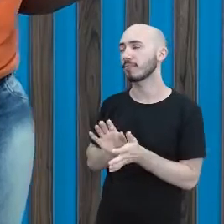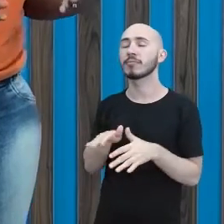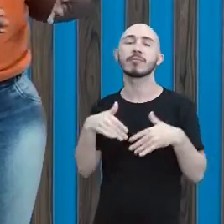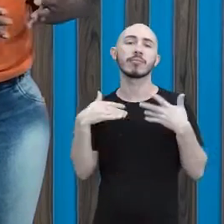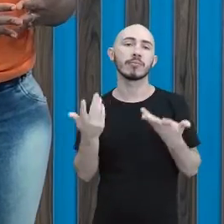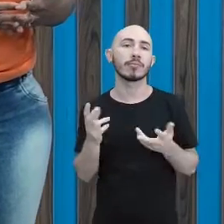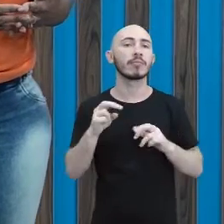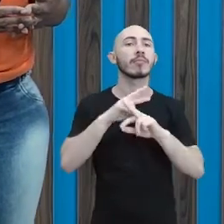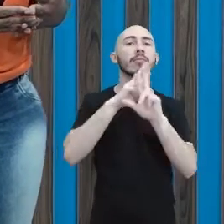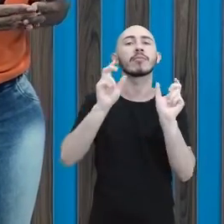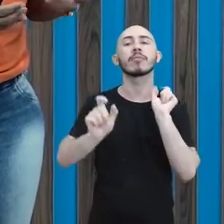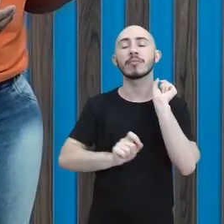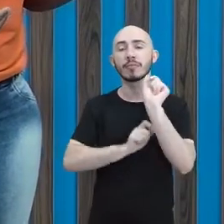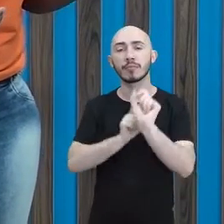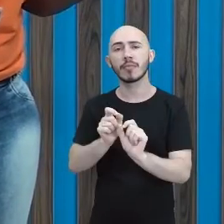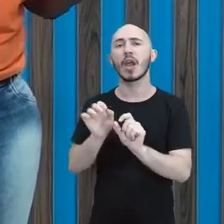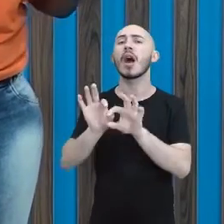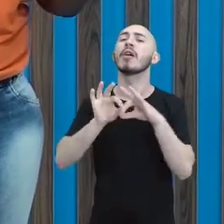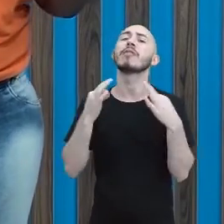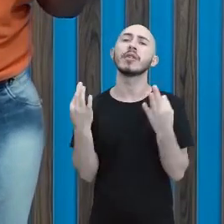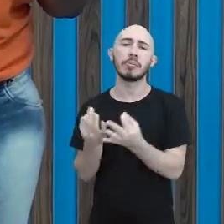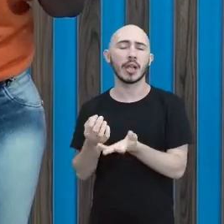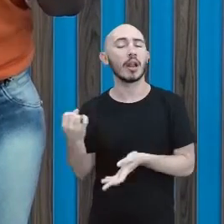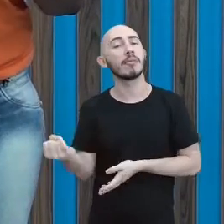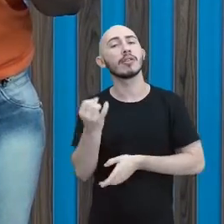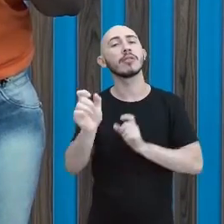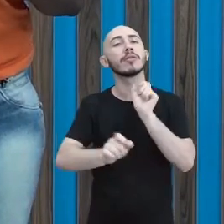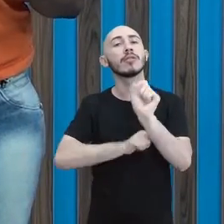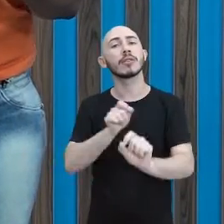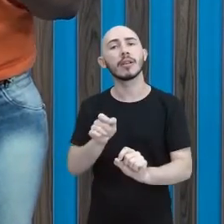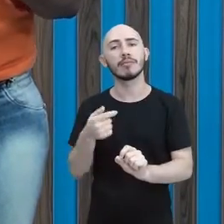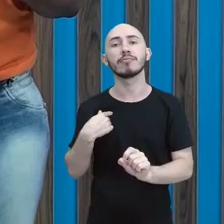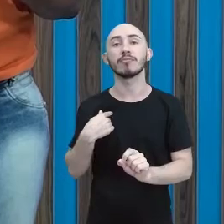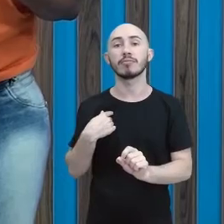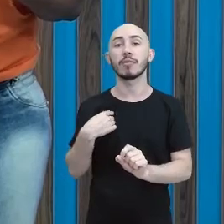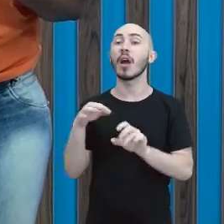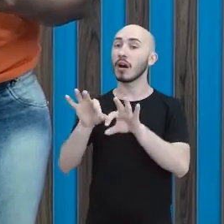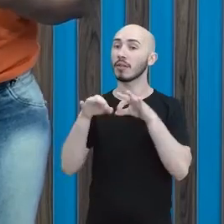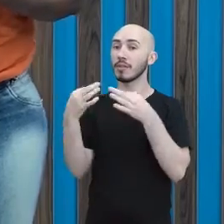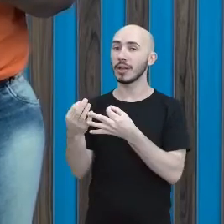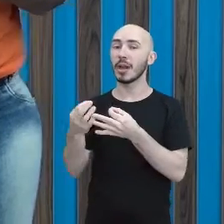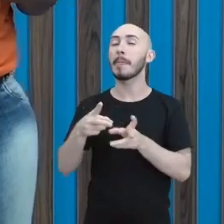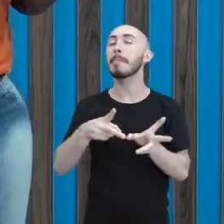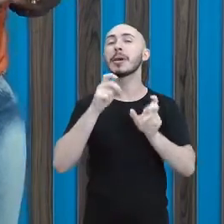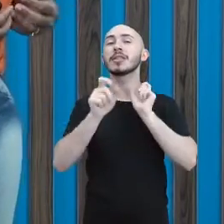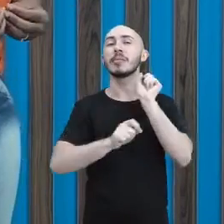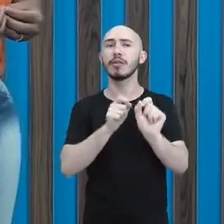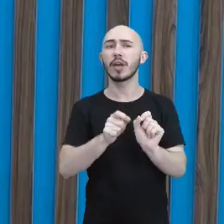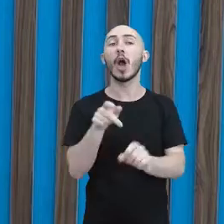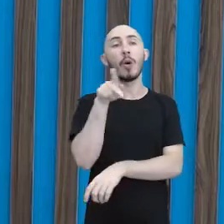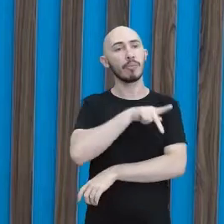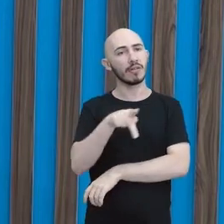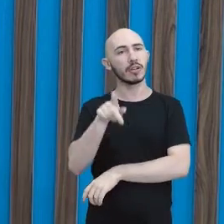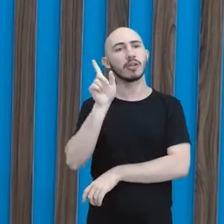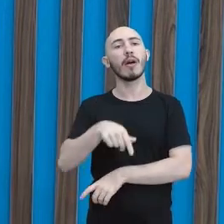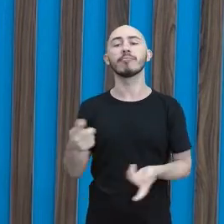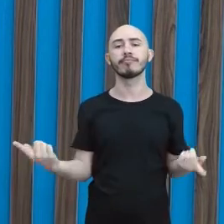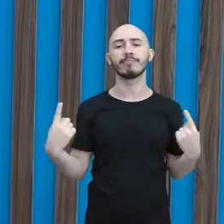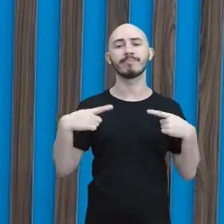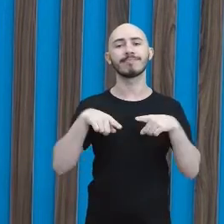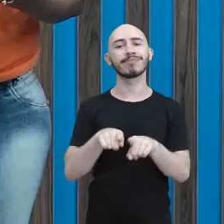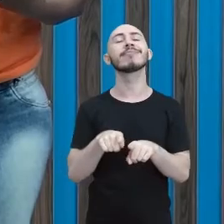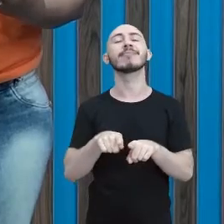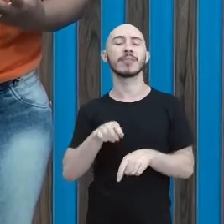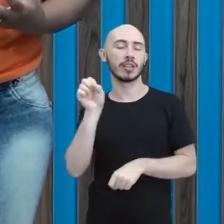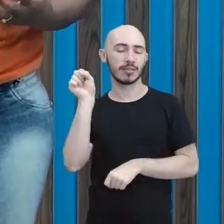em relação à família, é importante que eles percebam que tem o professor como parceiro. Isso. Então, a família